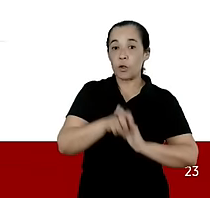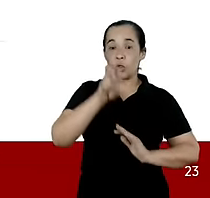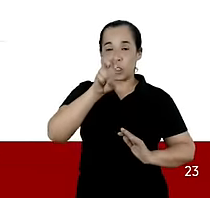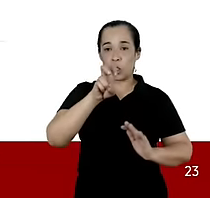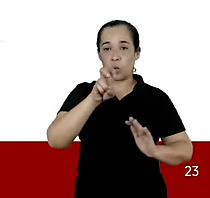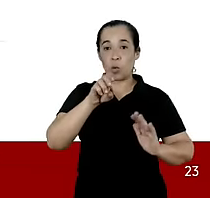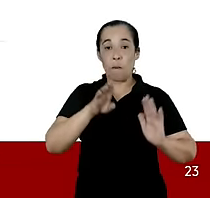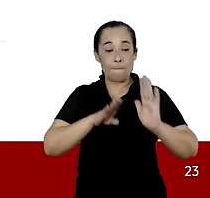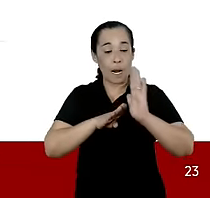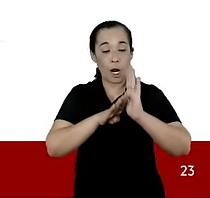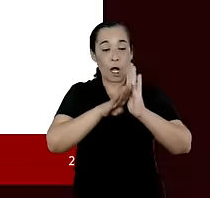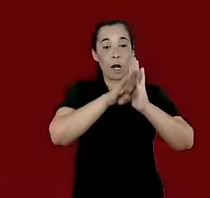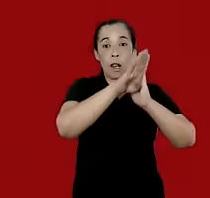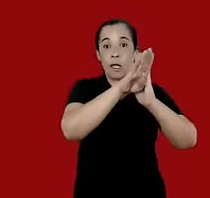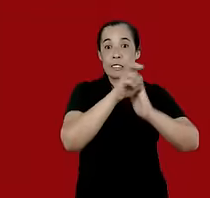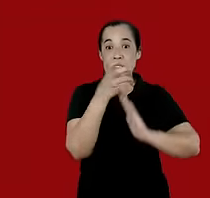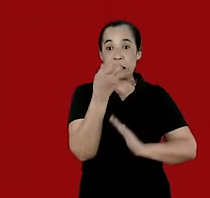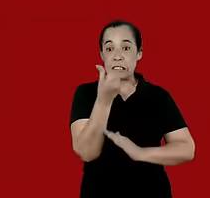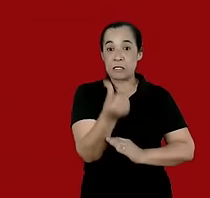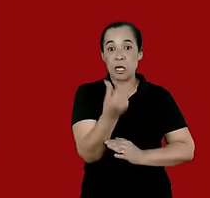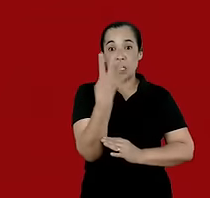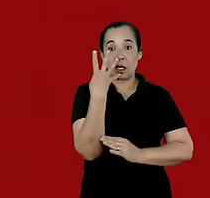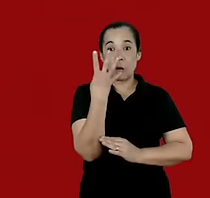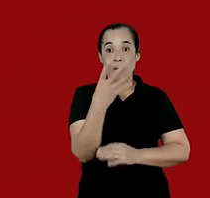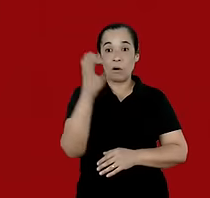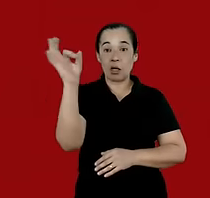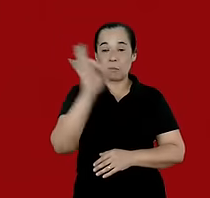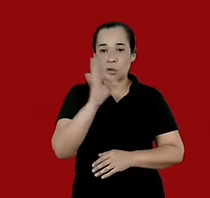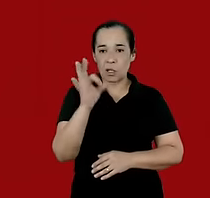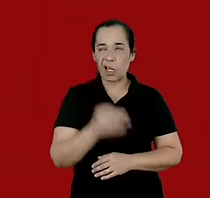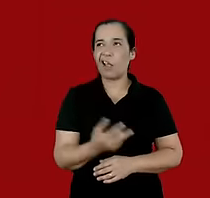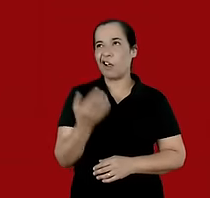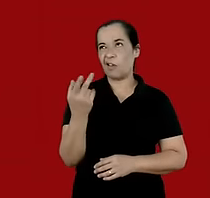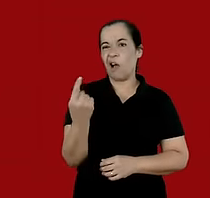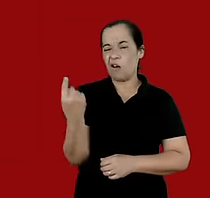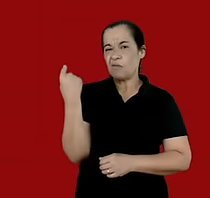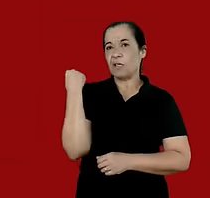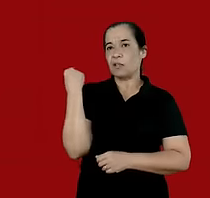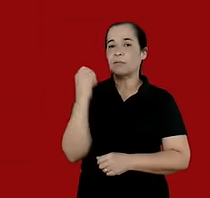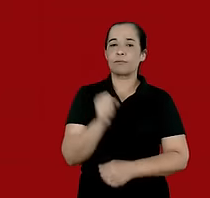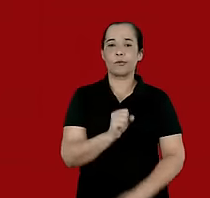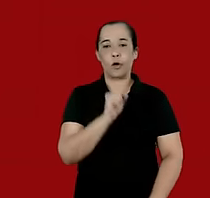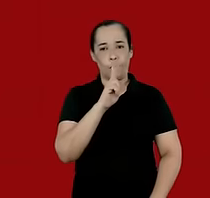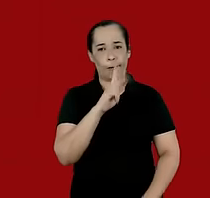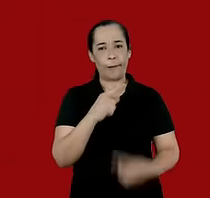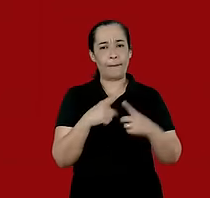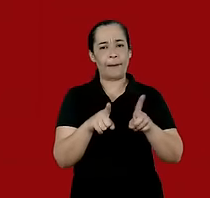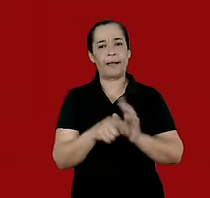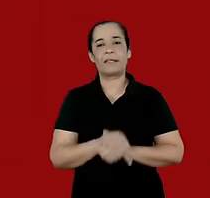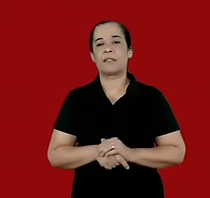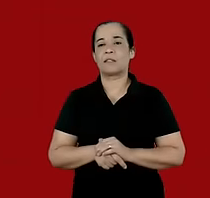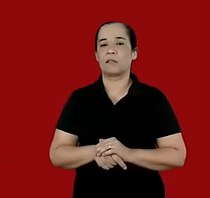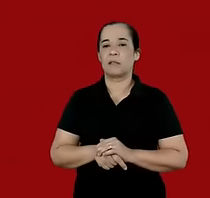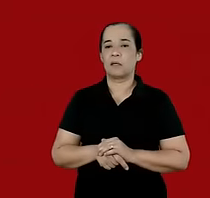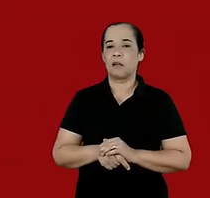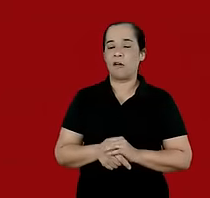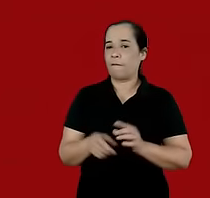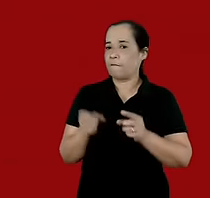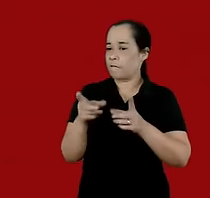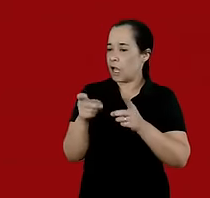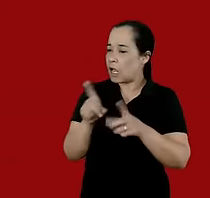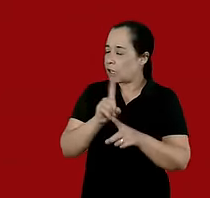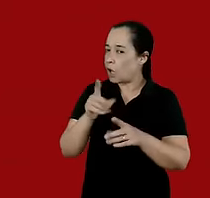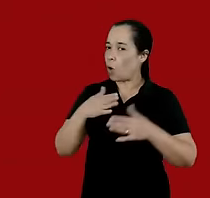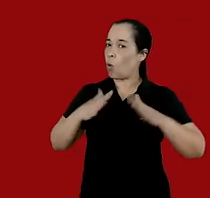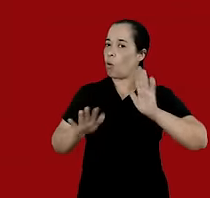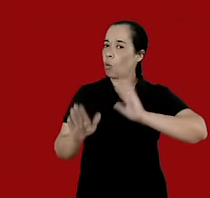64% Ah não vai repetir o passado Ok mas eu só recomendo assim não não fica vendido toma cuidado olha o